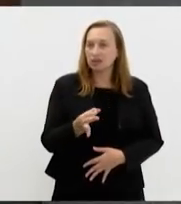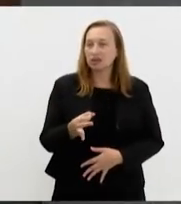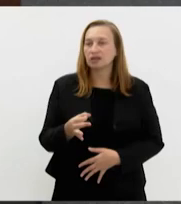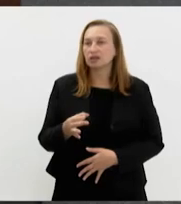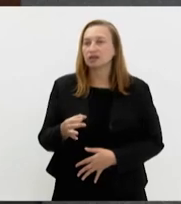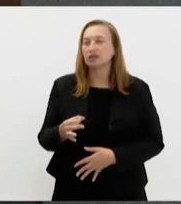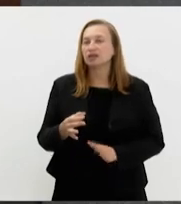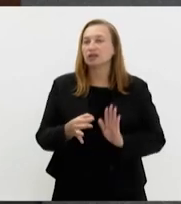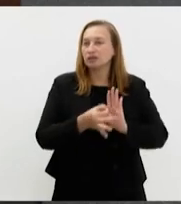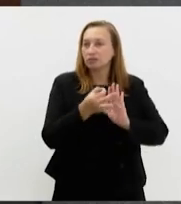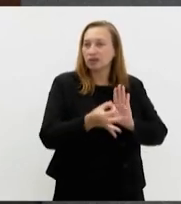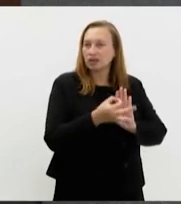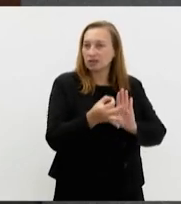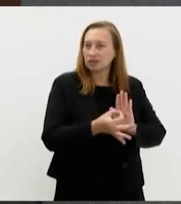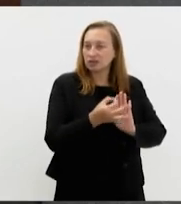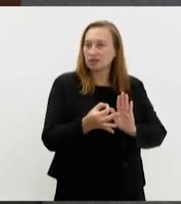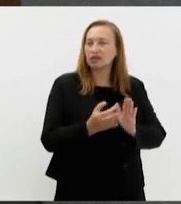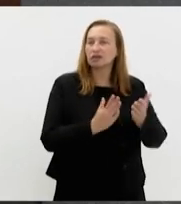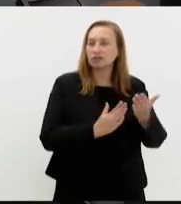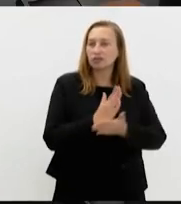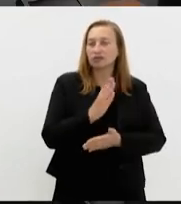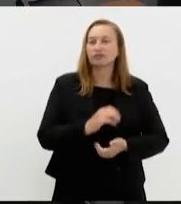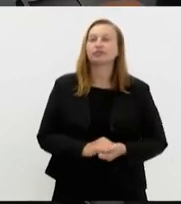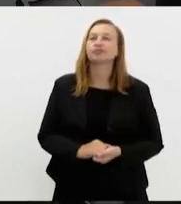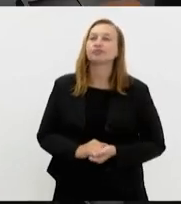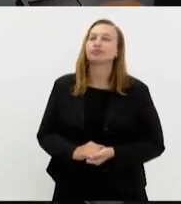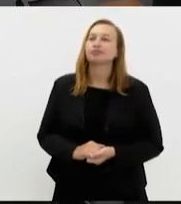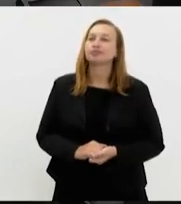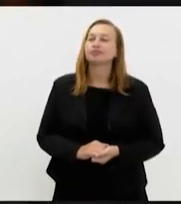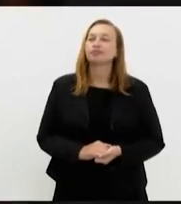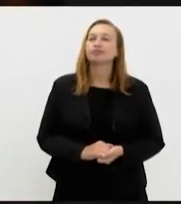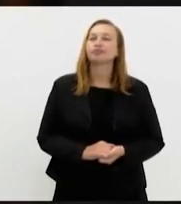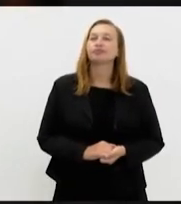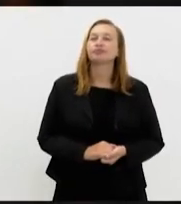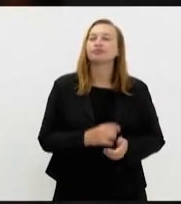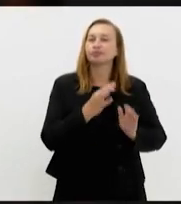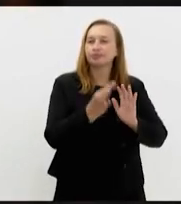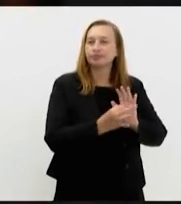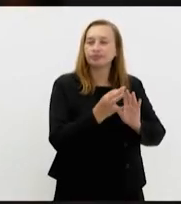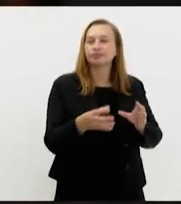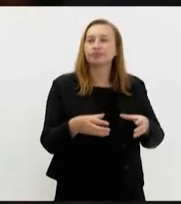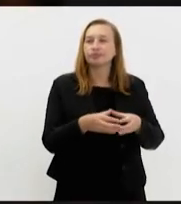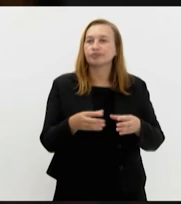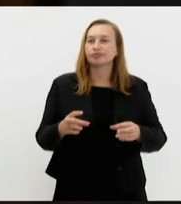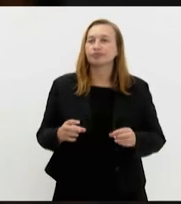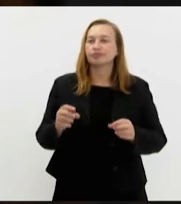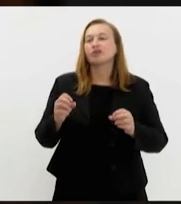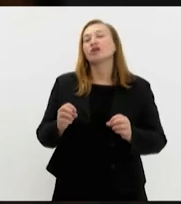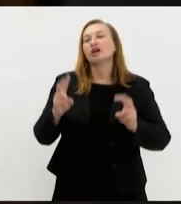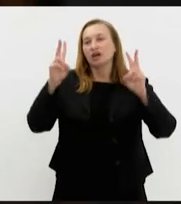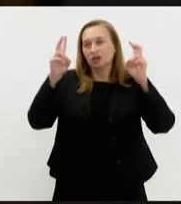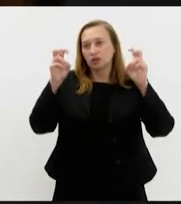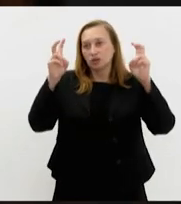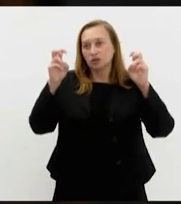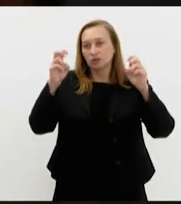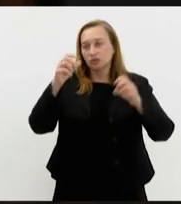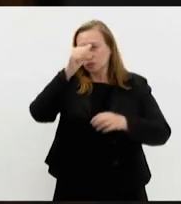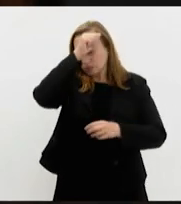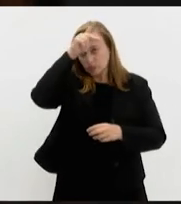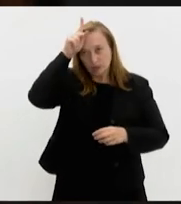é amplamente favorável. Para emitir parecer pela Comissão de Assuntos Municipais e Desenvolvimento